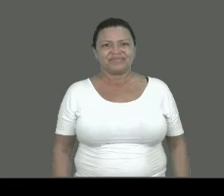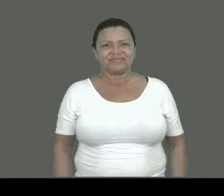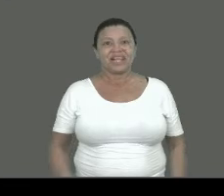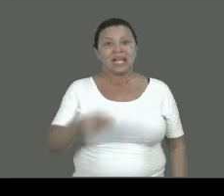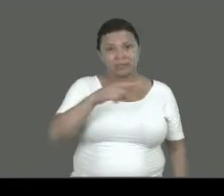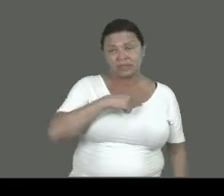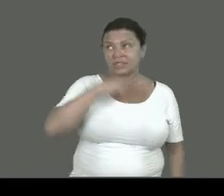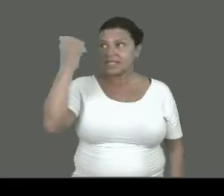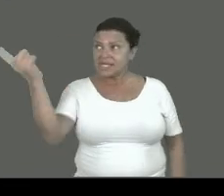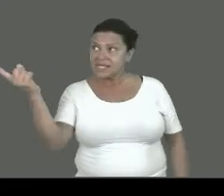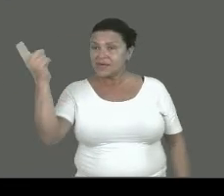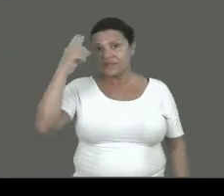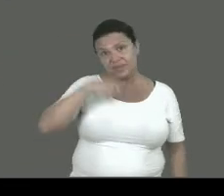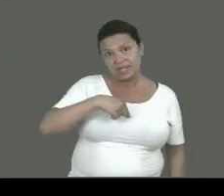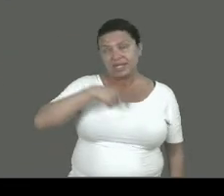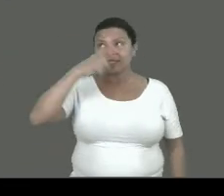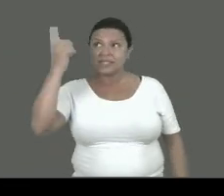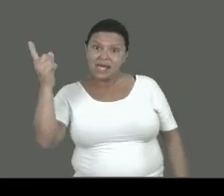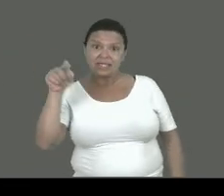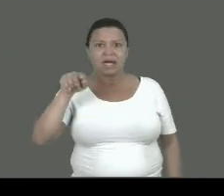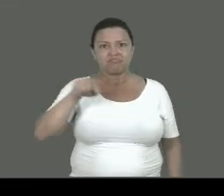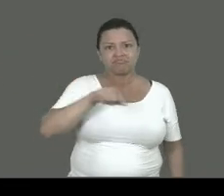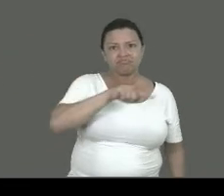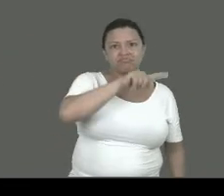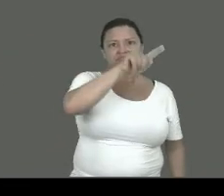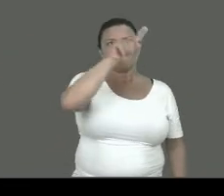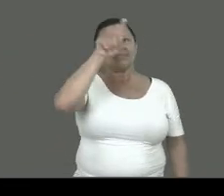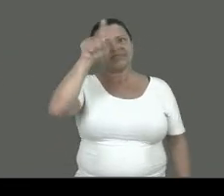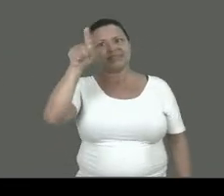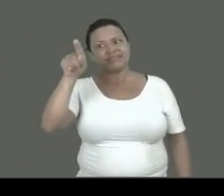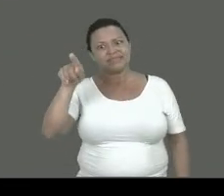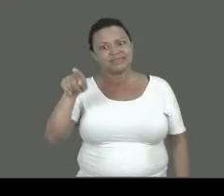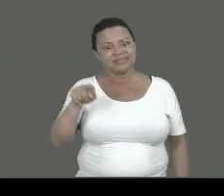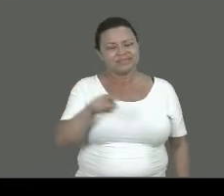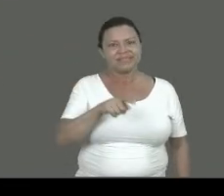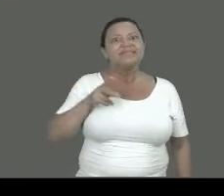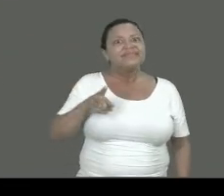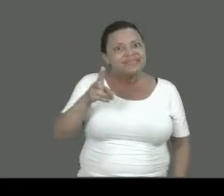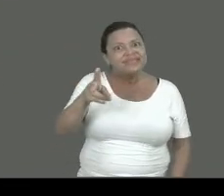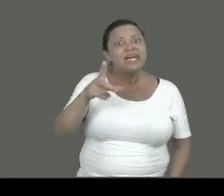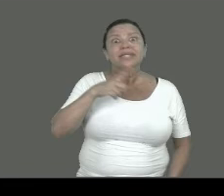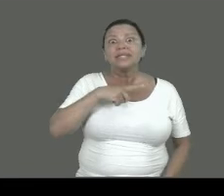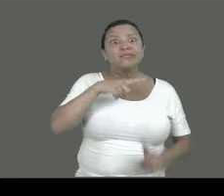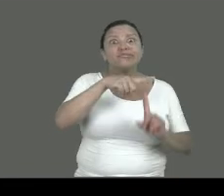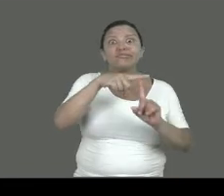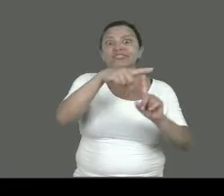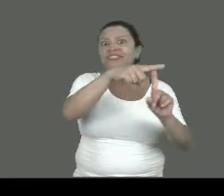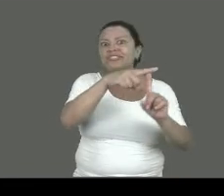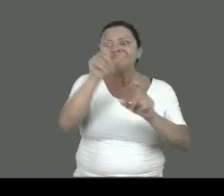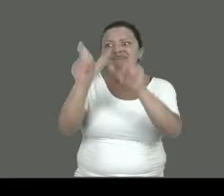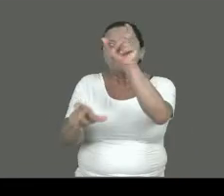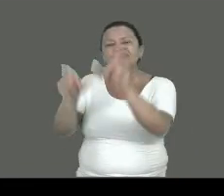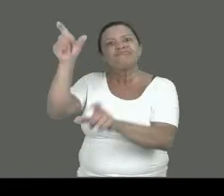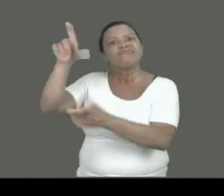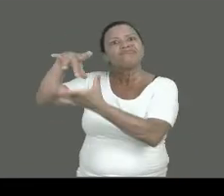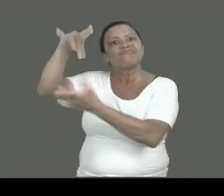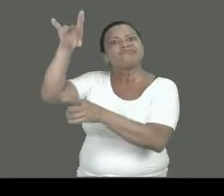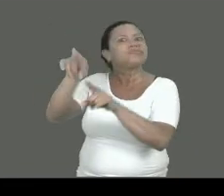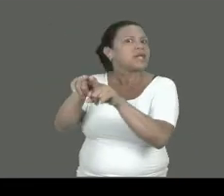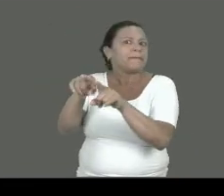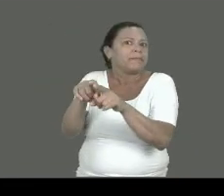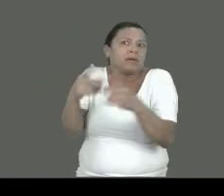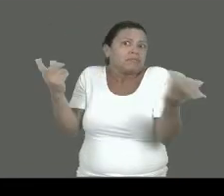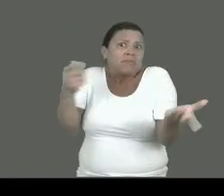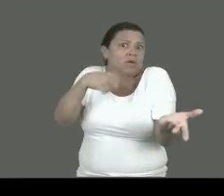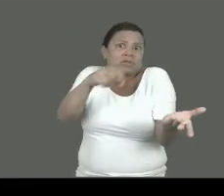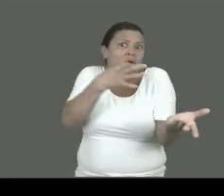e vindas, nesse ciclo permanente, tem todo tipo de gente, tem todo tipo de espírito, tal como a gente